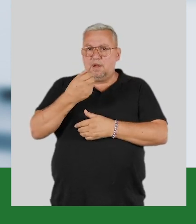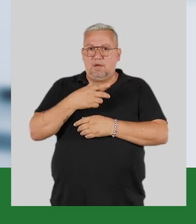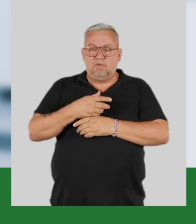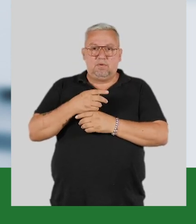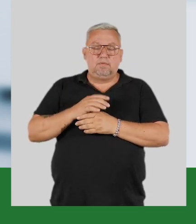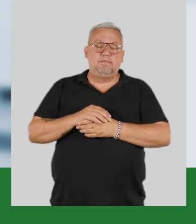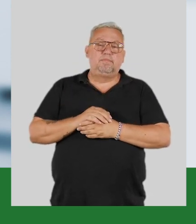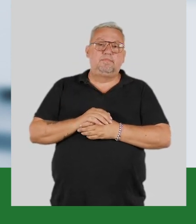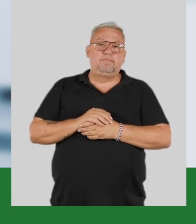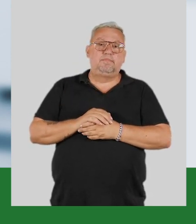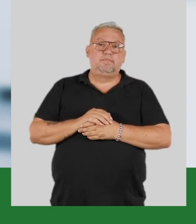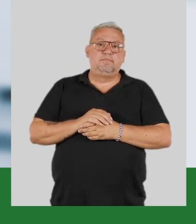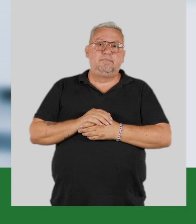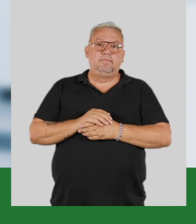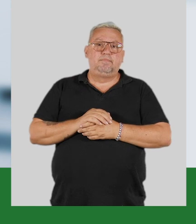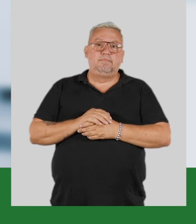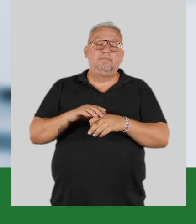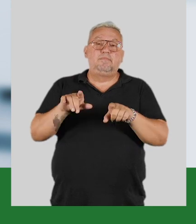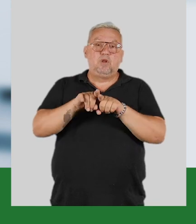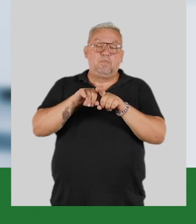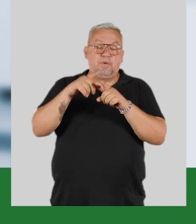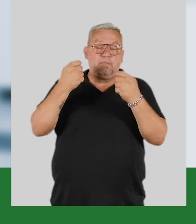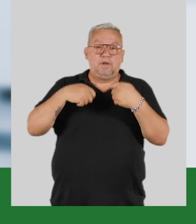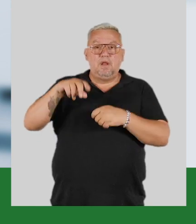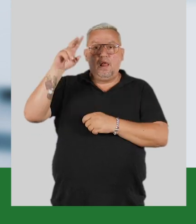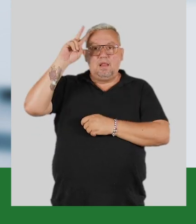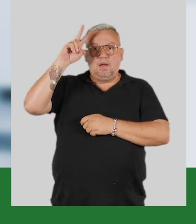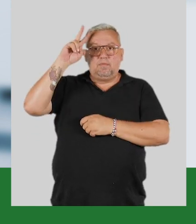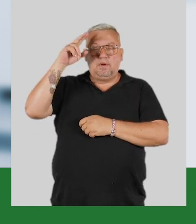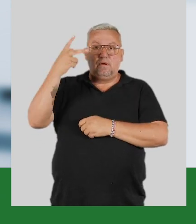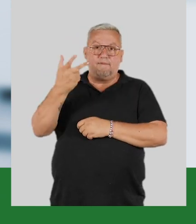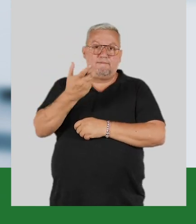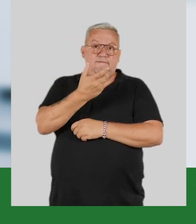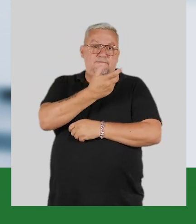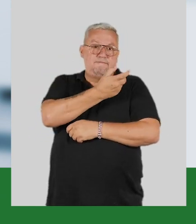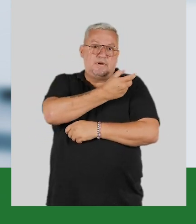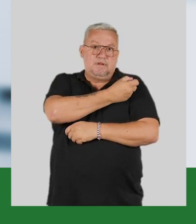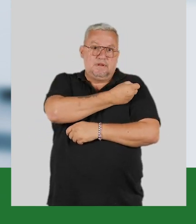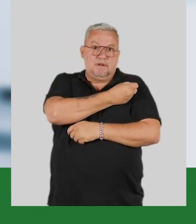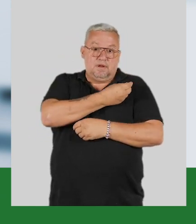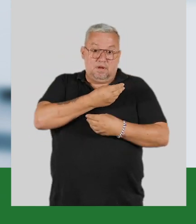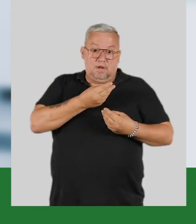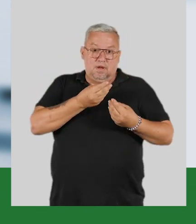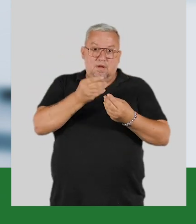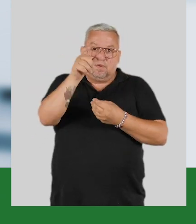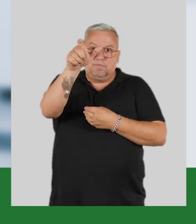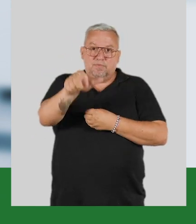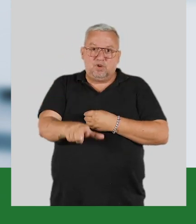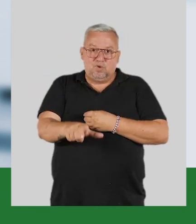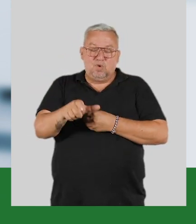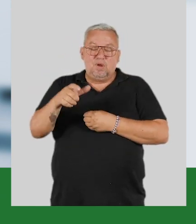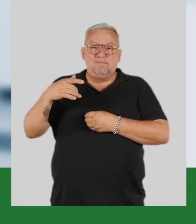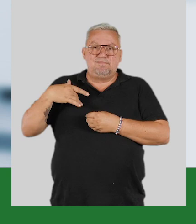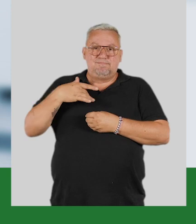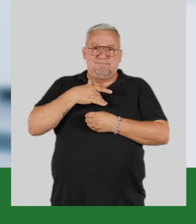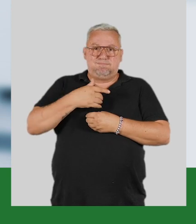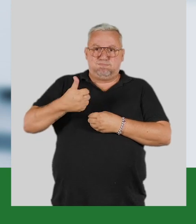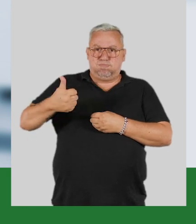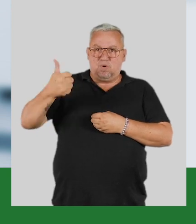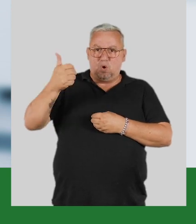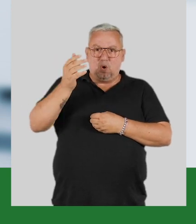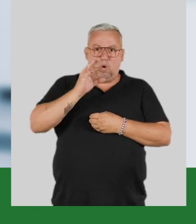está livre disso. A gente tem que lembrar também que vacina é algo ofertado para uma pessoa saudável, então um